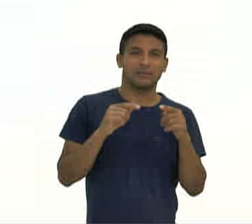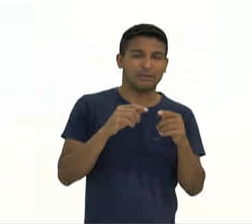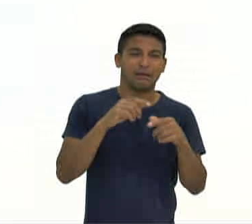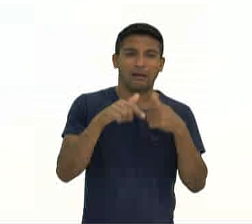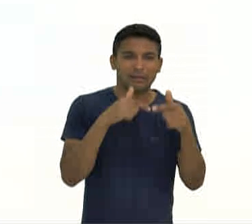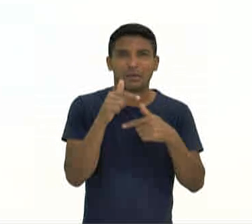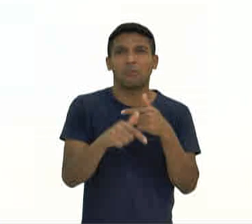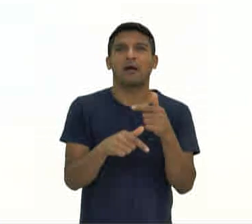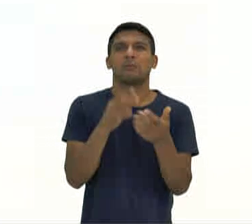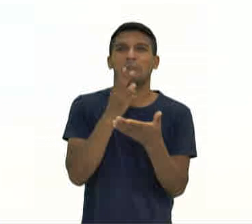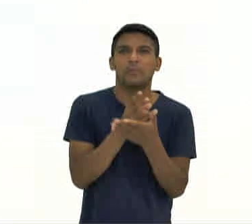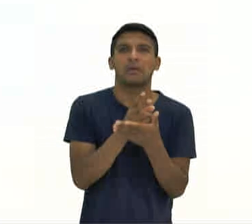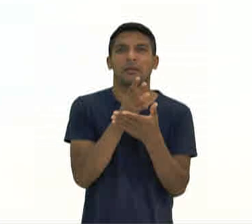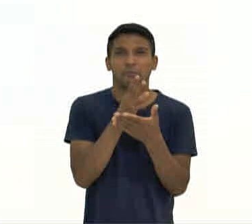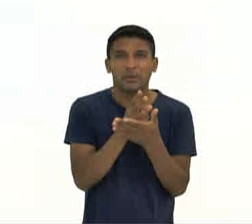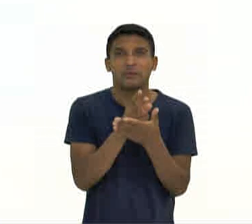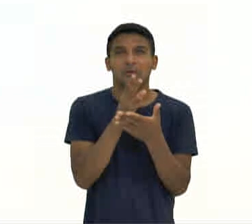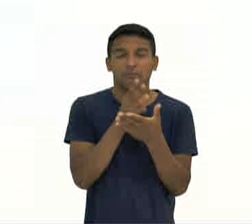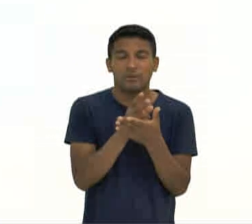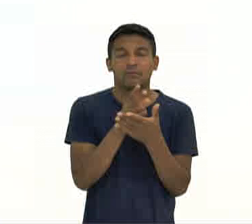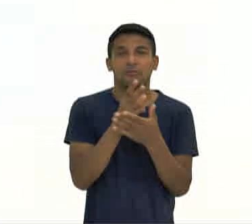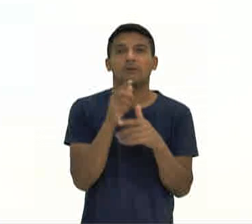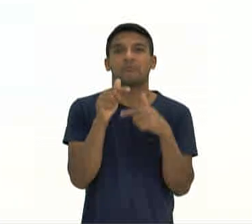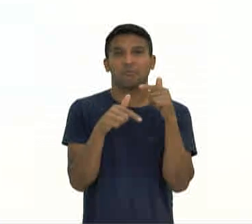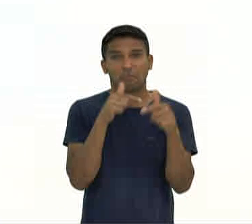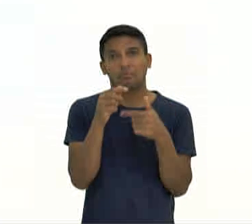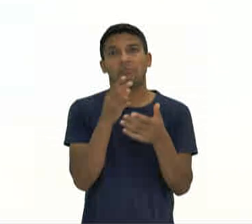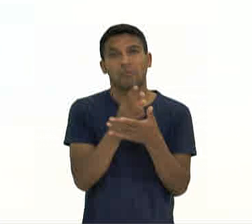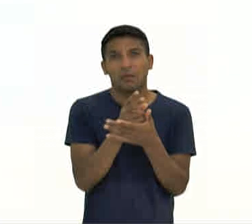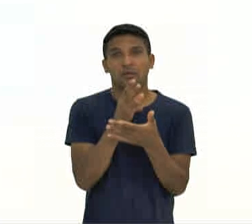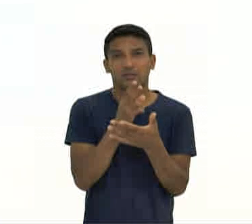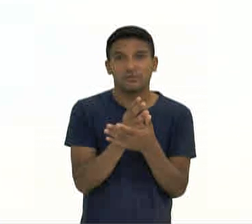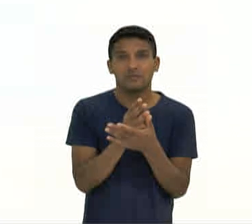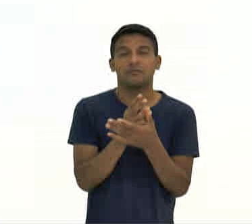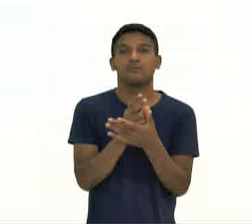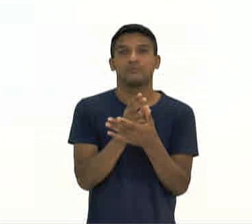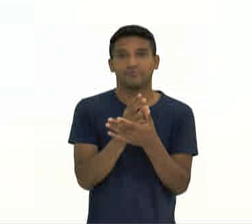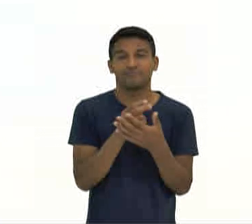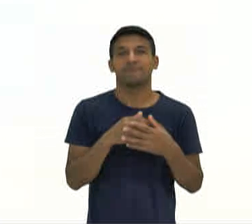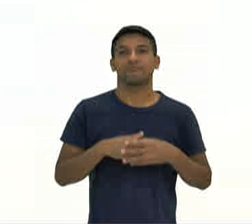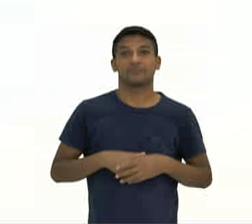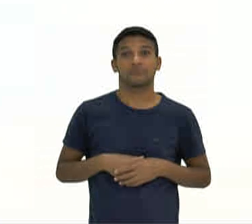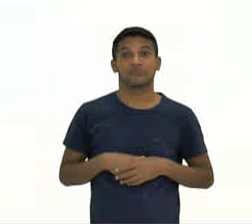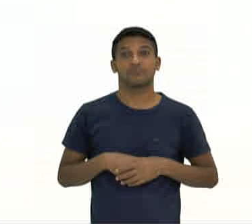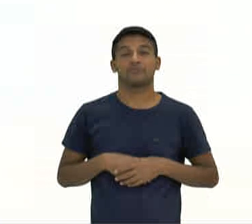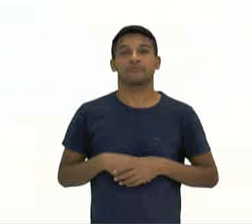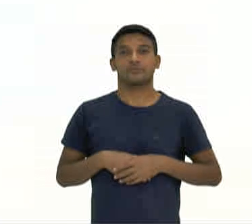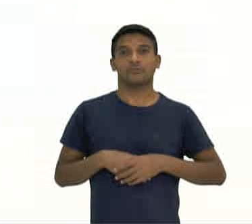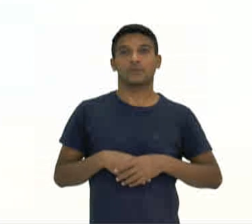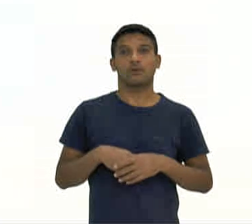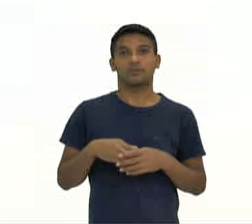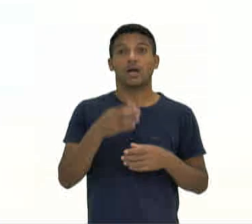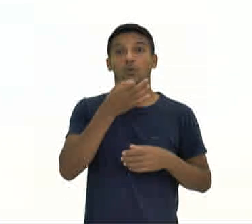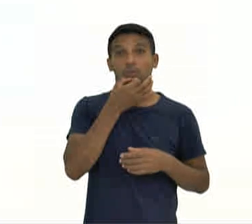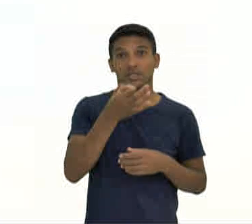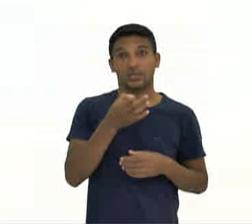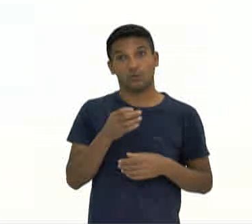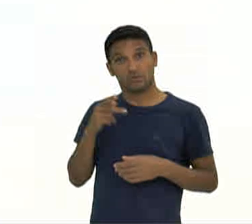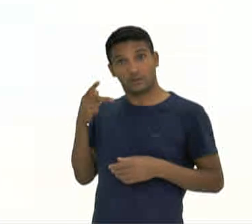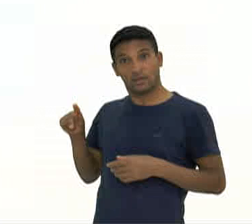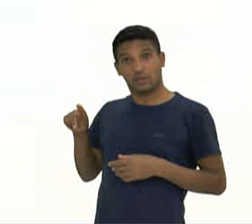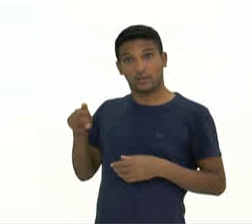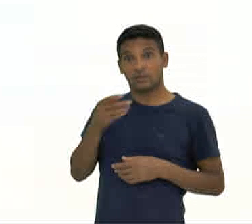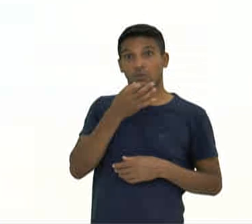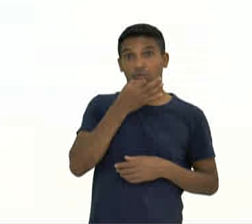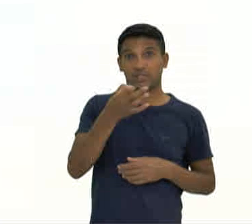a continuação da resposta. Ele continua com o argumento de exemplificação e ele traz um outro argumento de causa e consequência.